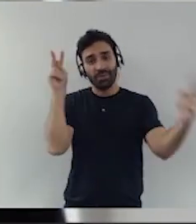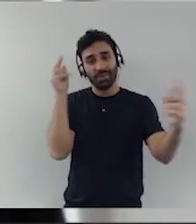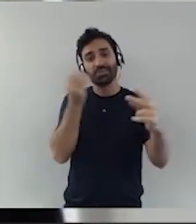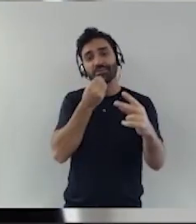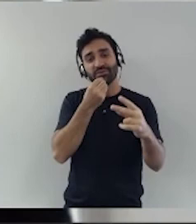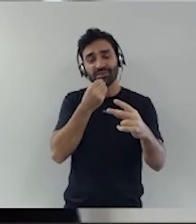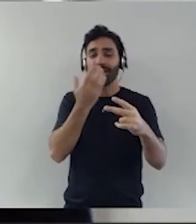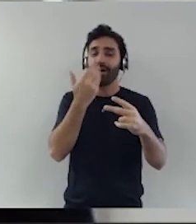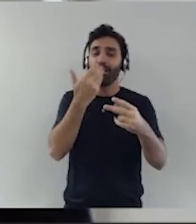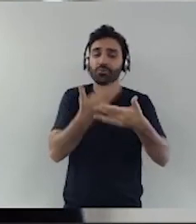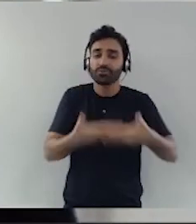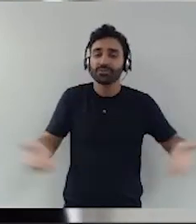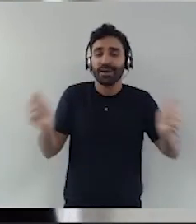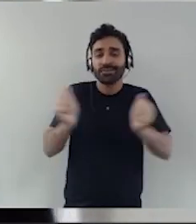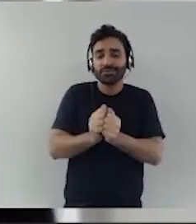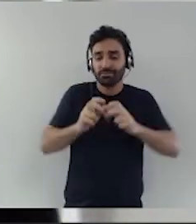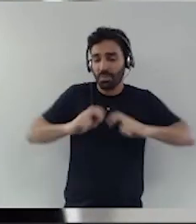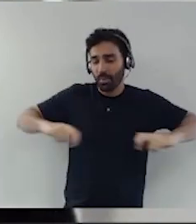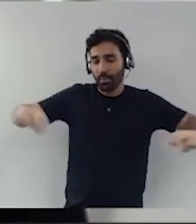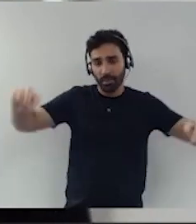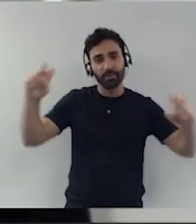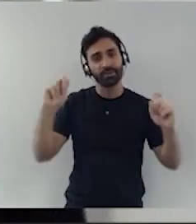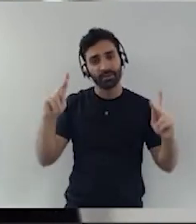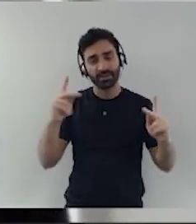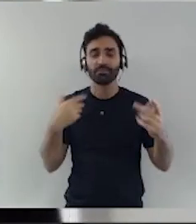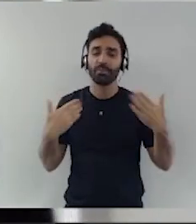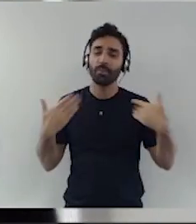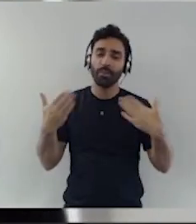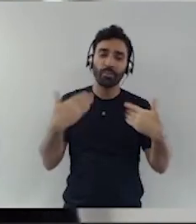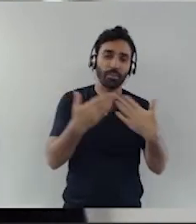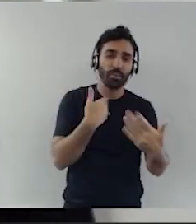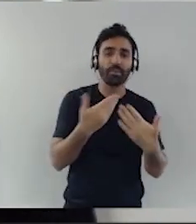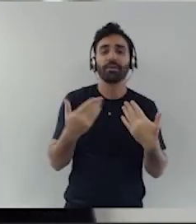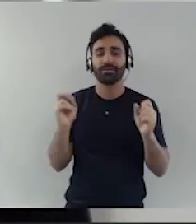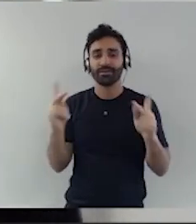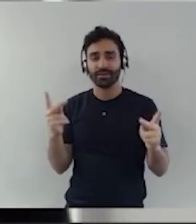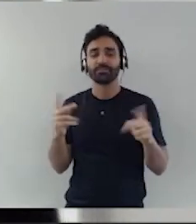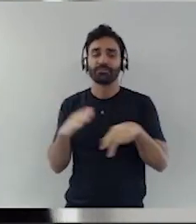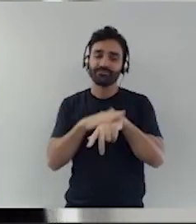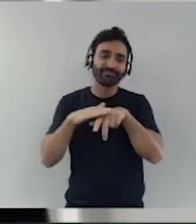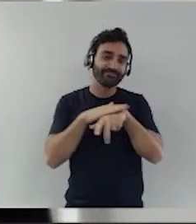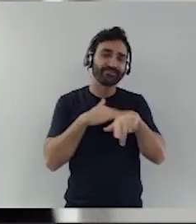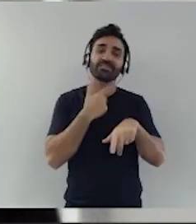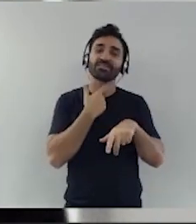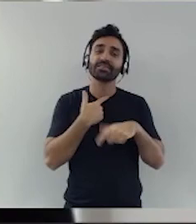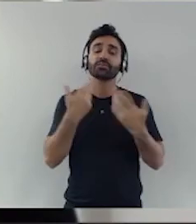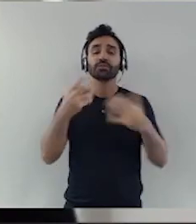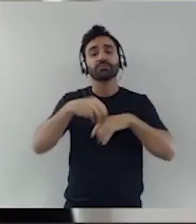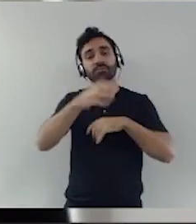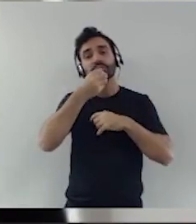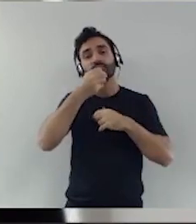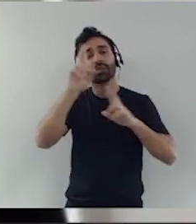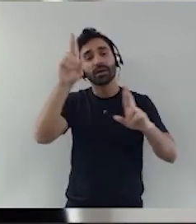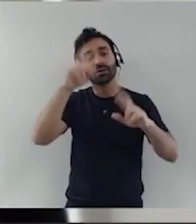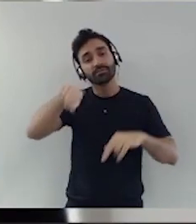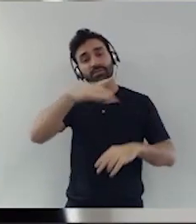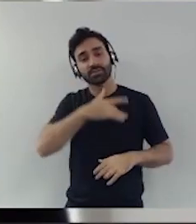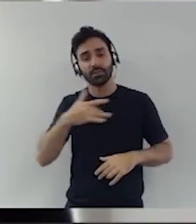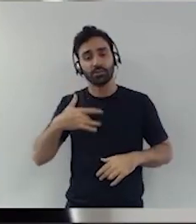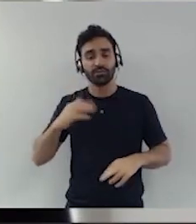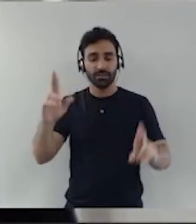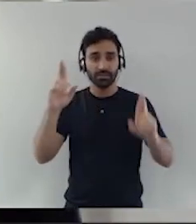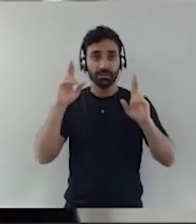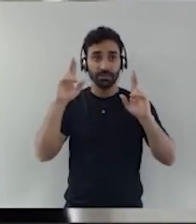certamente almoçar juntos, não é? Para botar o papo em dia, as conversas em dia. Então, eu desejo que todos fiquem bem, com saúde, e